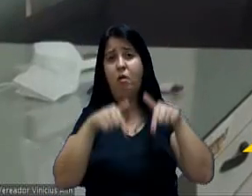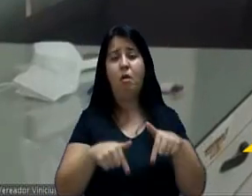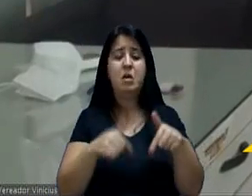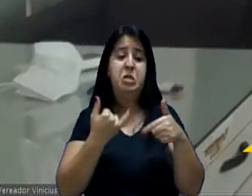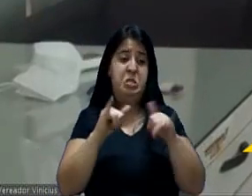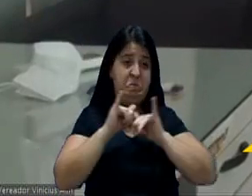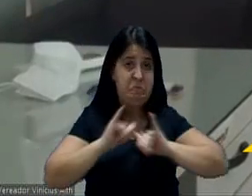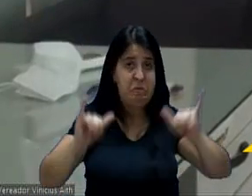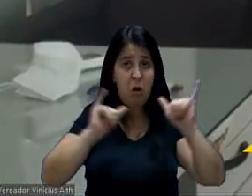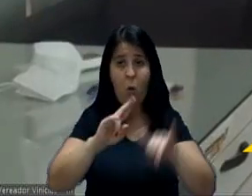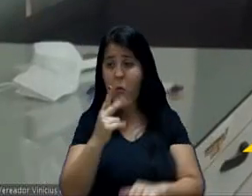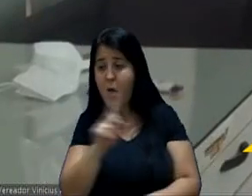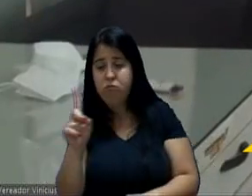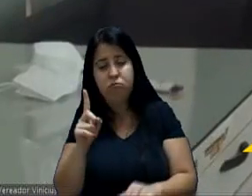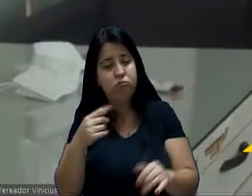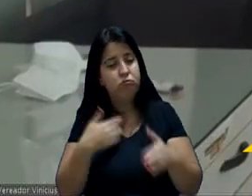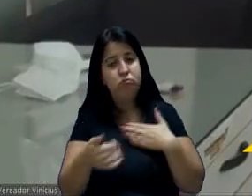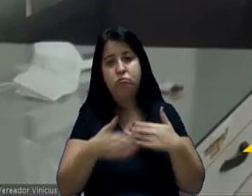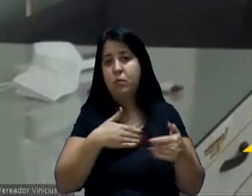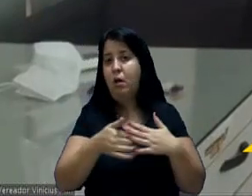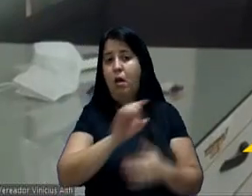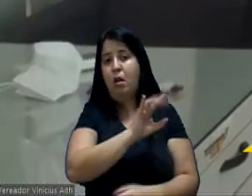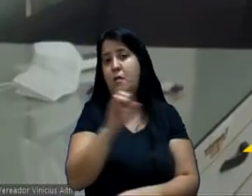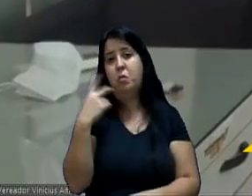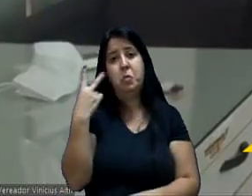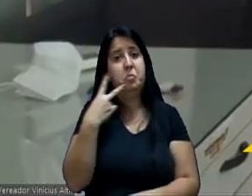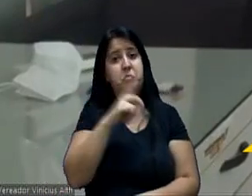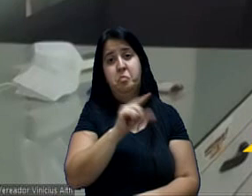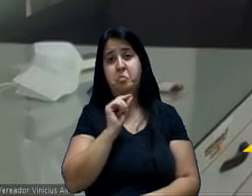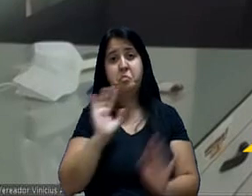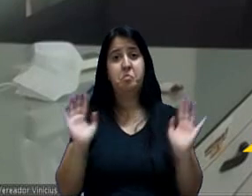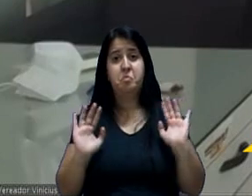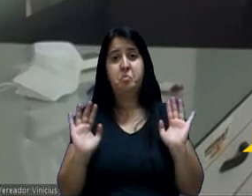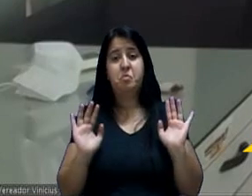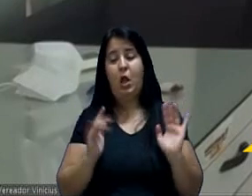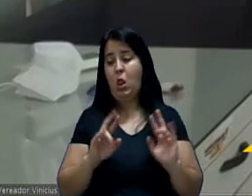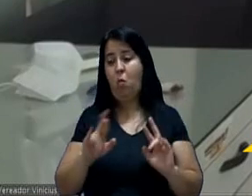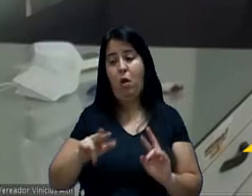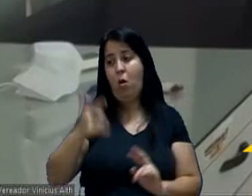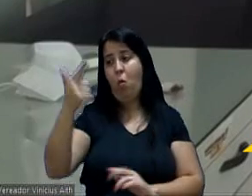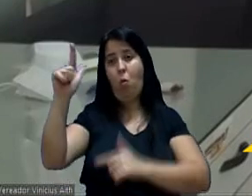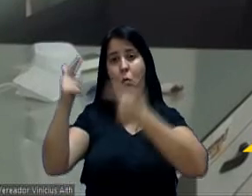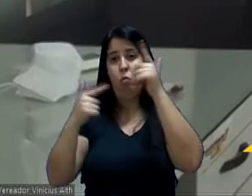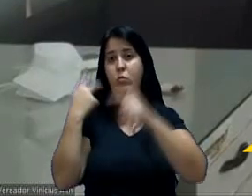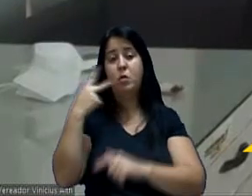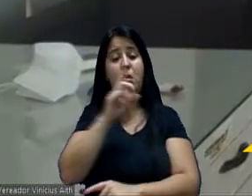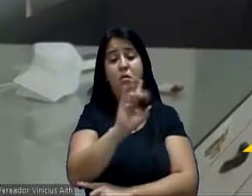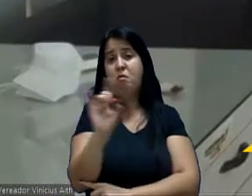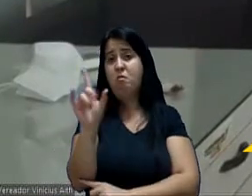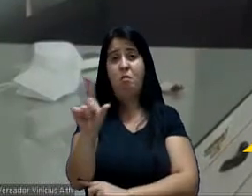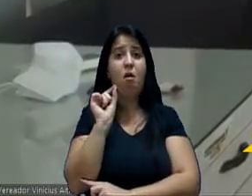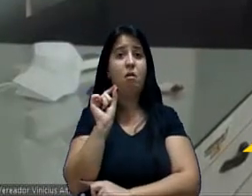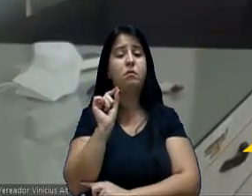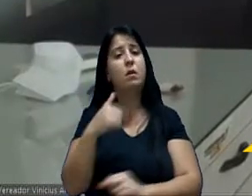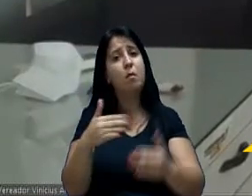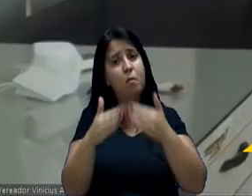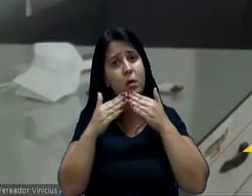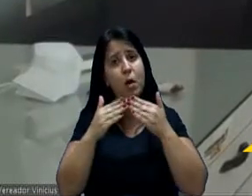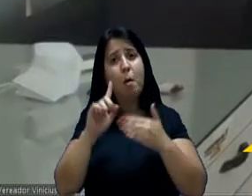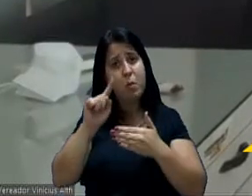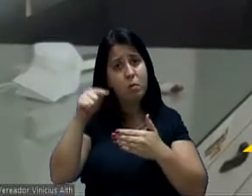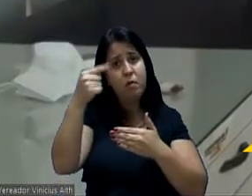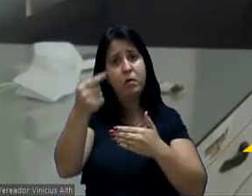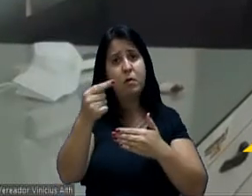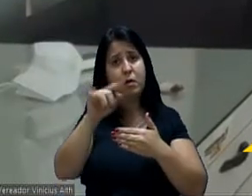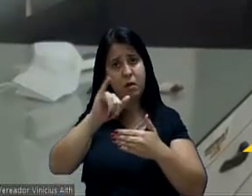ou não é um problema do vereador que está em questão e não de outros vereadores. Cada um escolhe da sua forma. E eu peço que a próxima vez que o vereador Ítalo